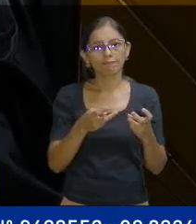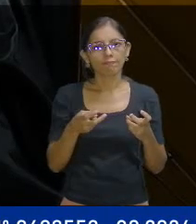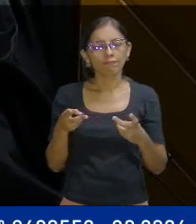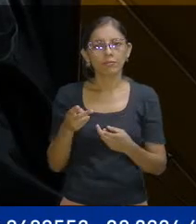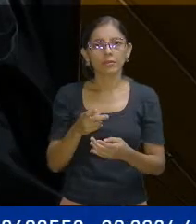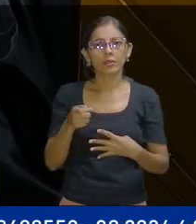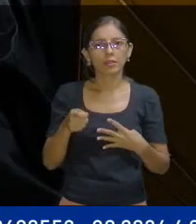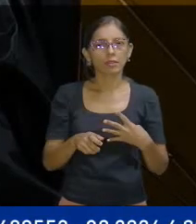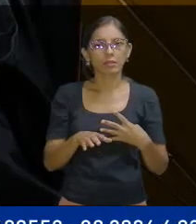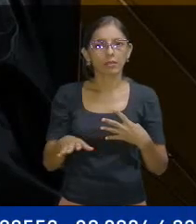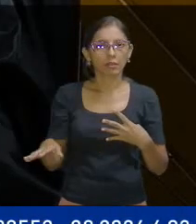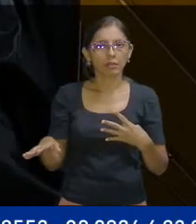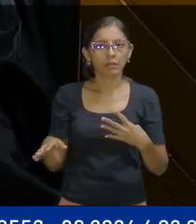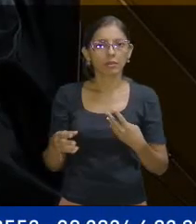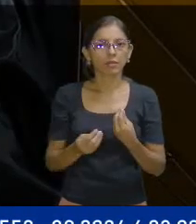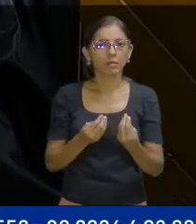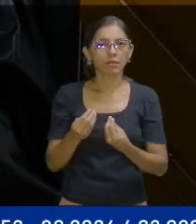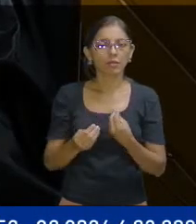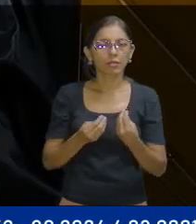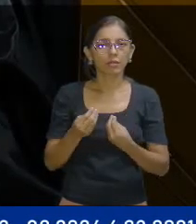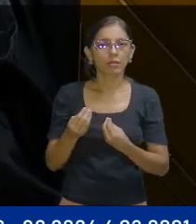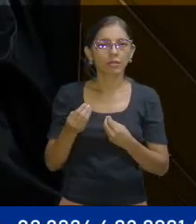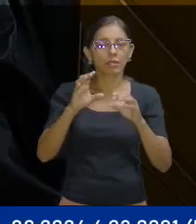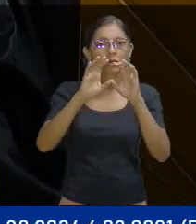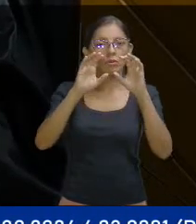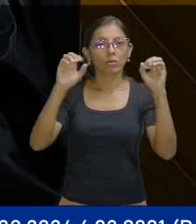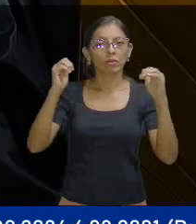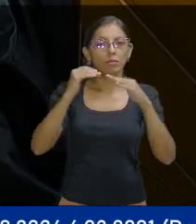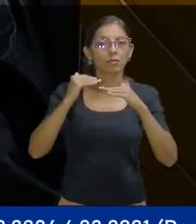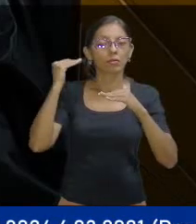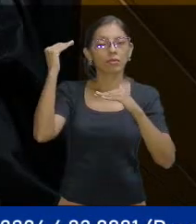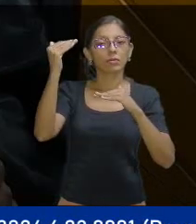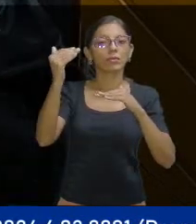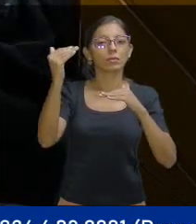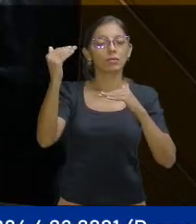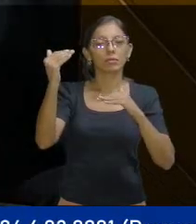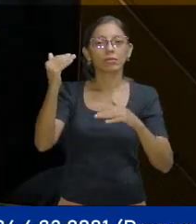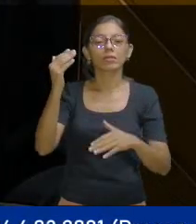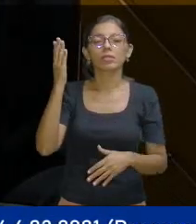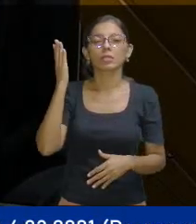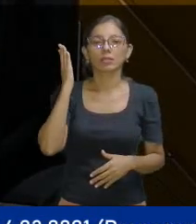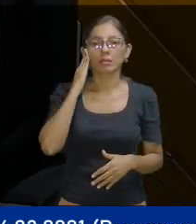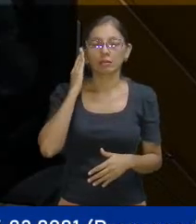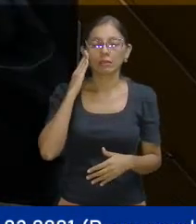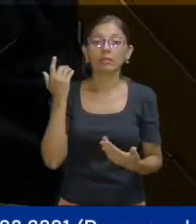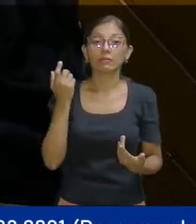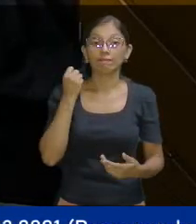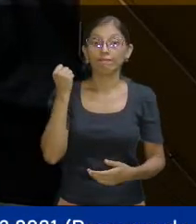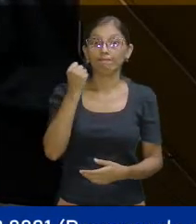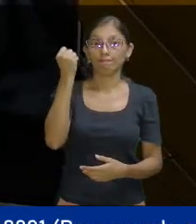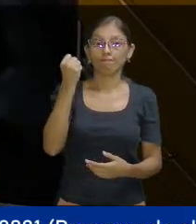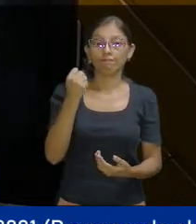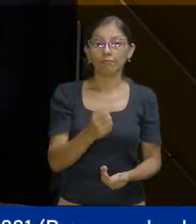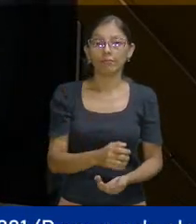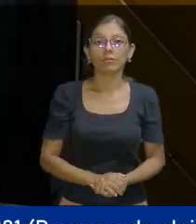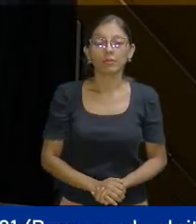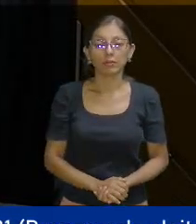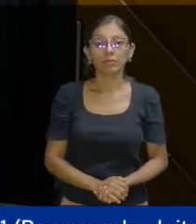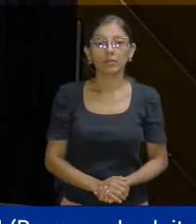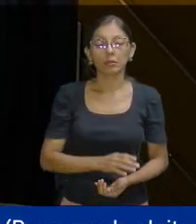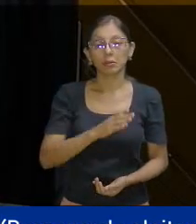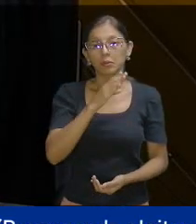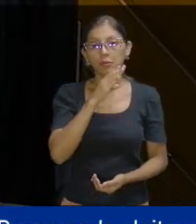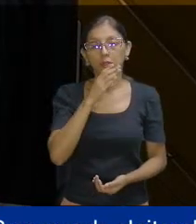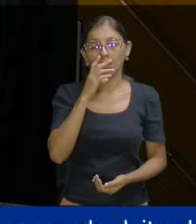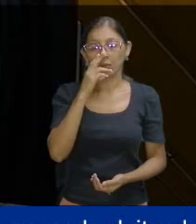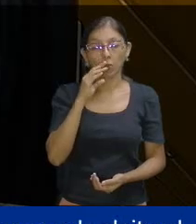jurisprudência do Tribunal Superior Eleitoral, que reconhece a gravidade da infração consistente na omissão da comunicação